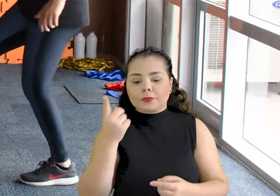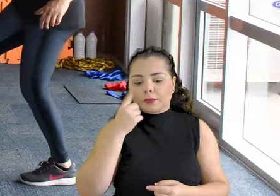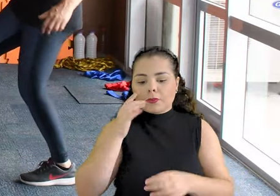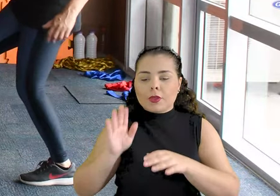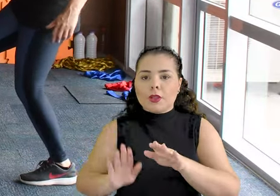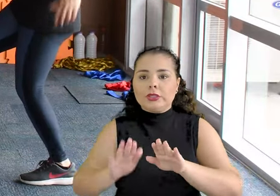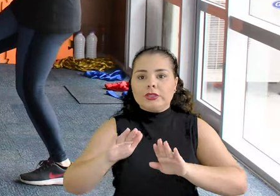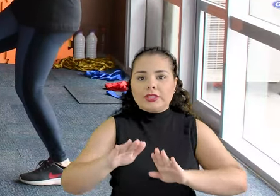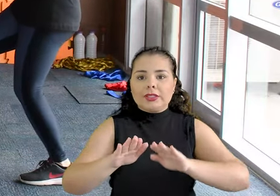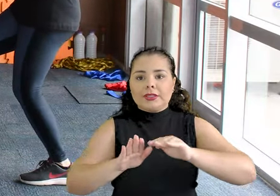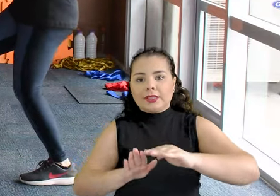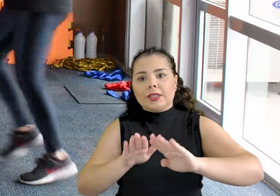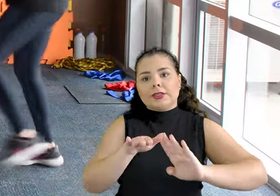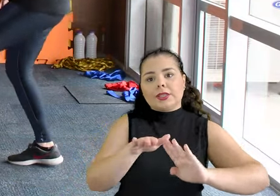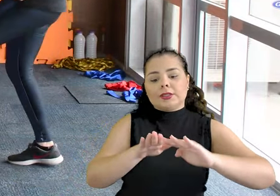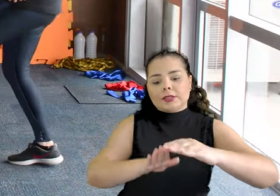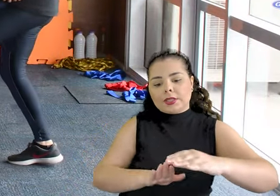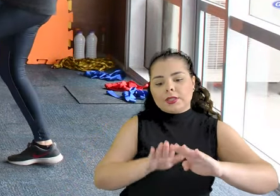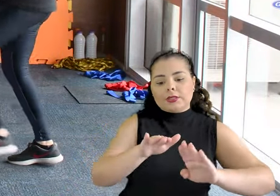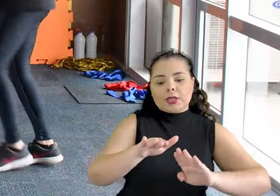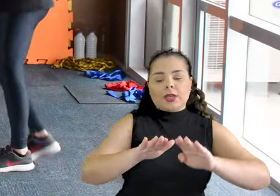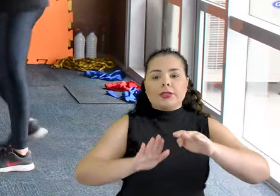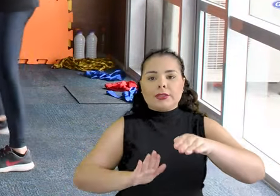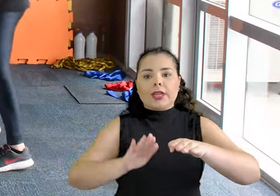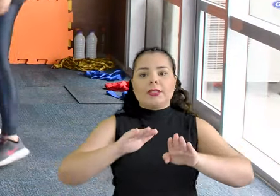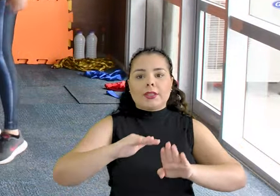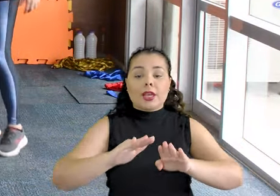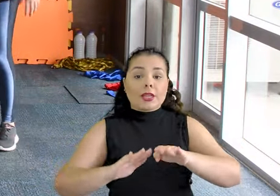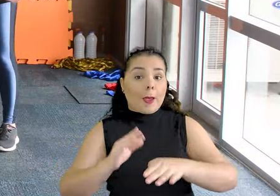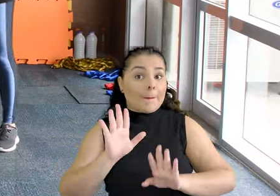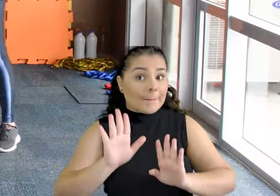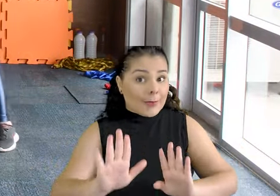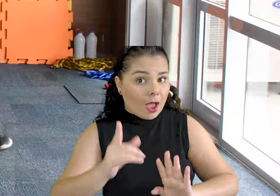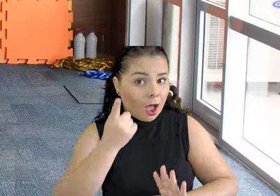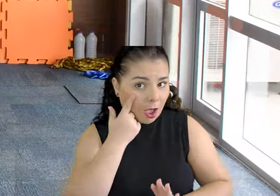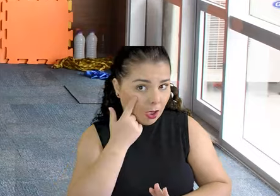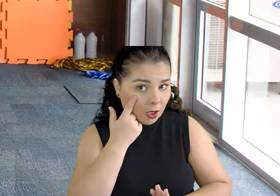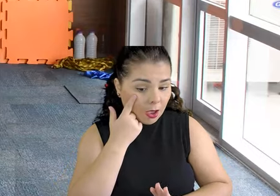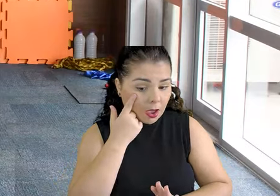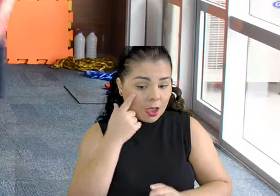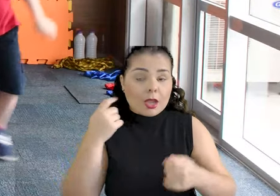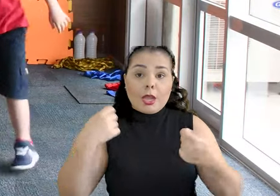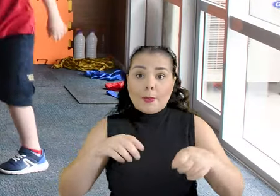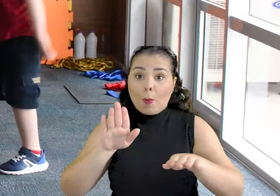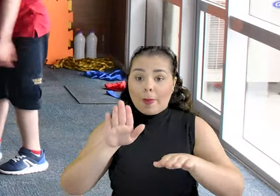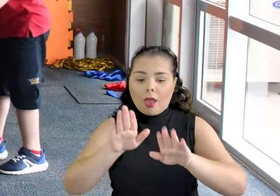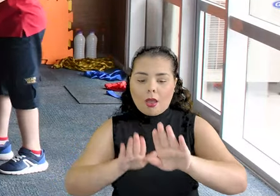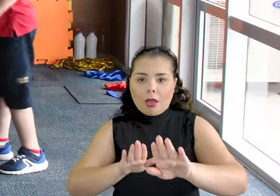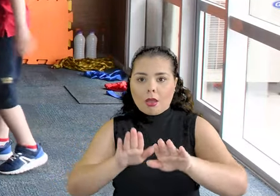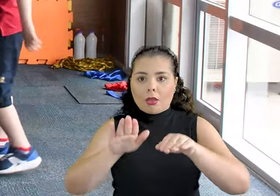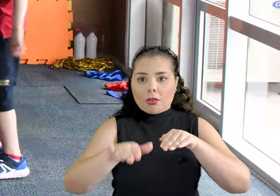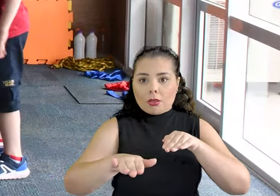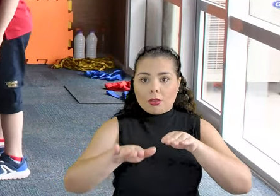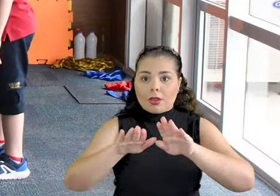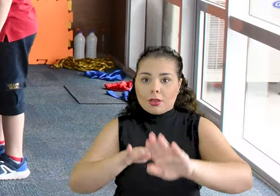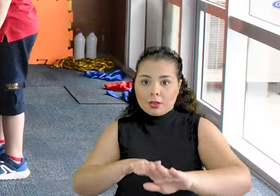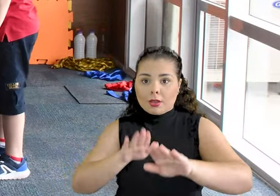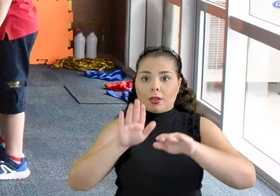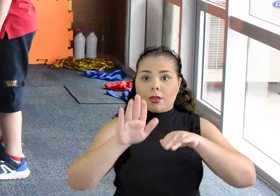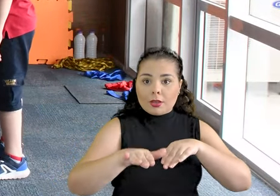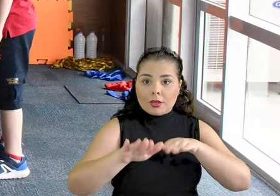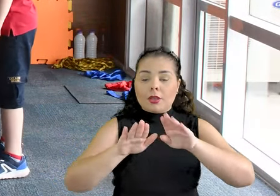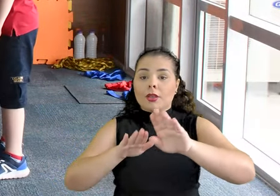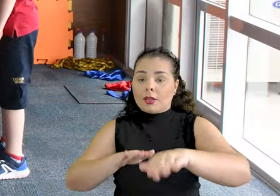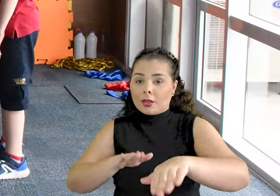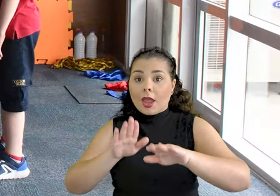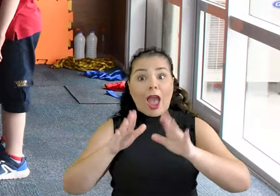trocou, trocou, trocou. Boa, já aprenderam. Agora eu vou fazer vocês dois, porque tem muito pé aqui.